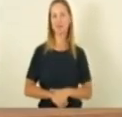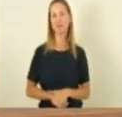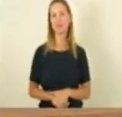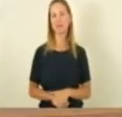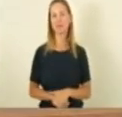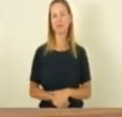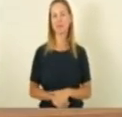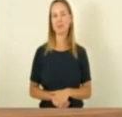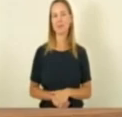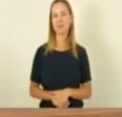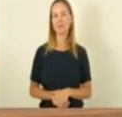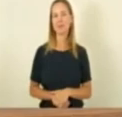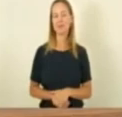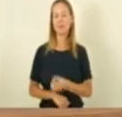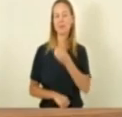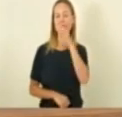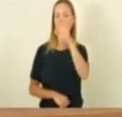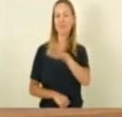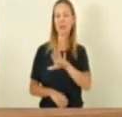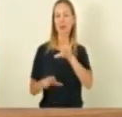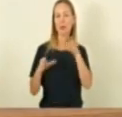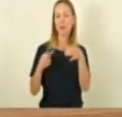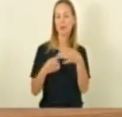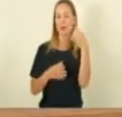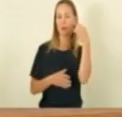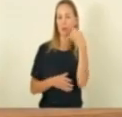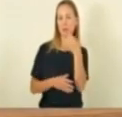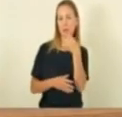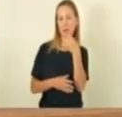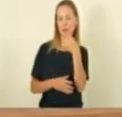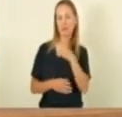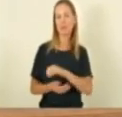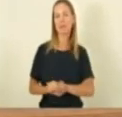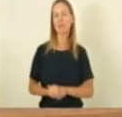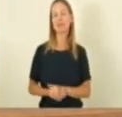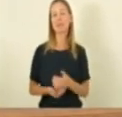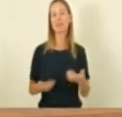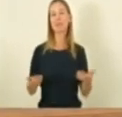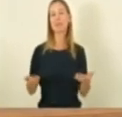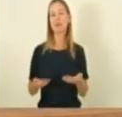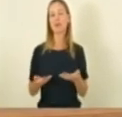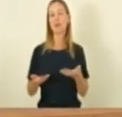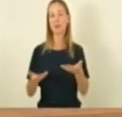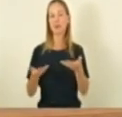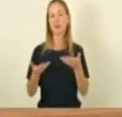E boa tarde agora para a comunidade surda. E eu quero,